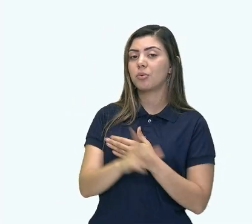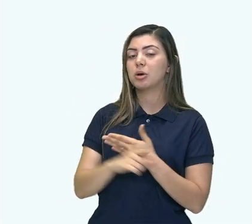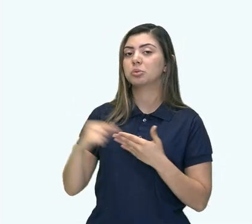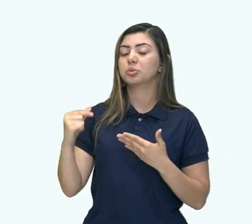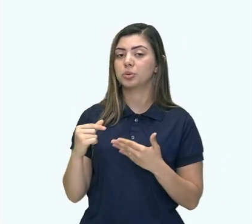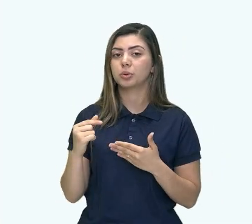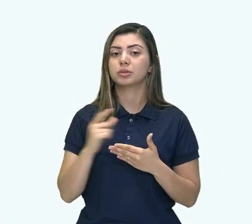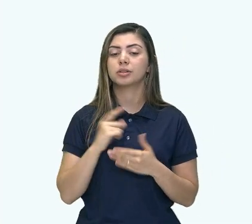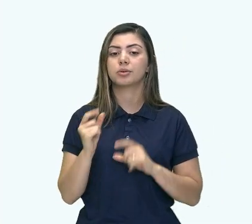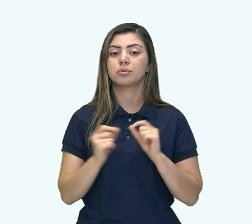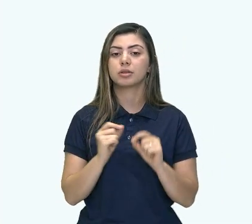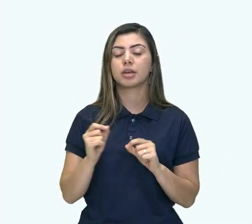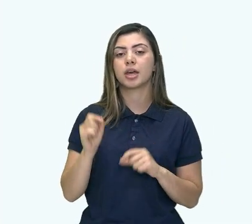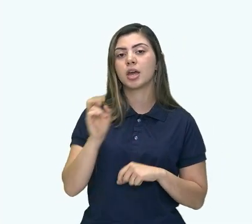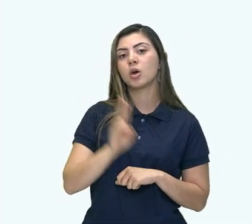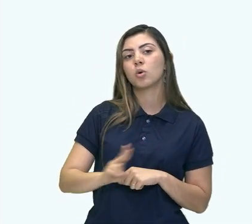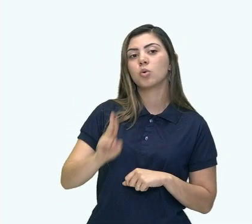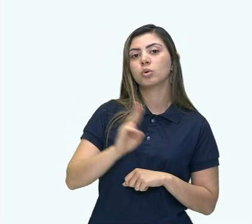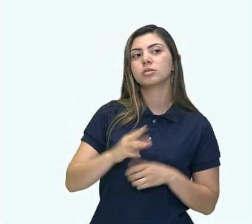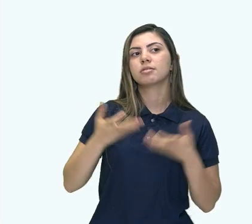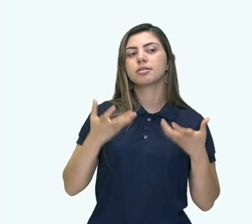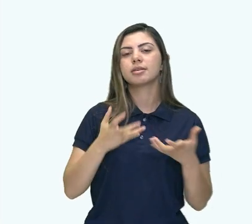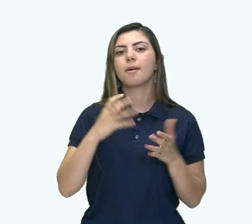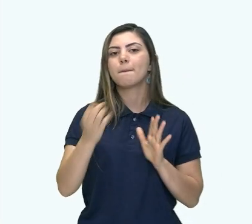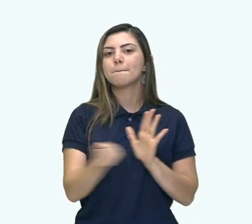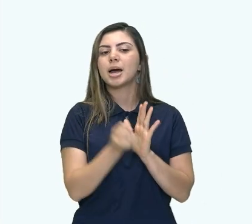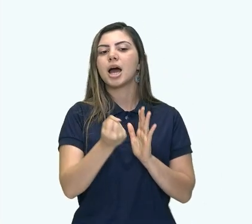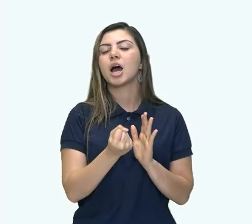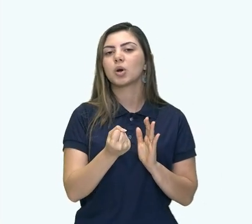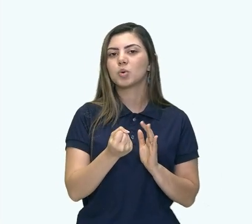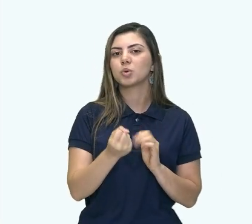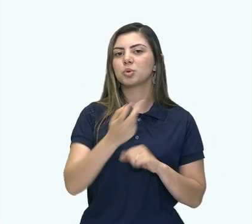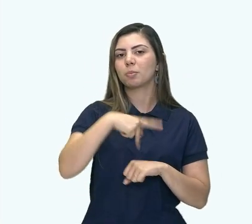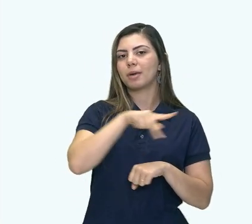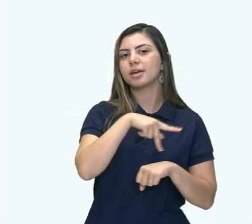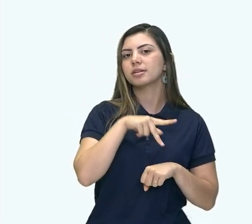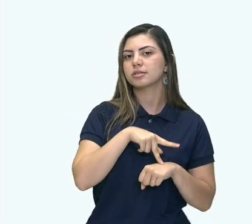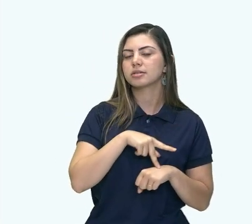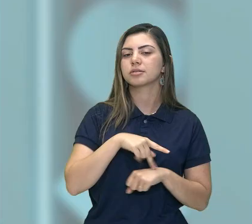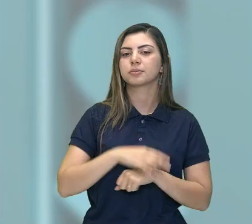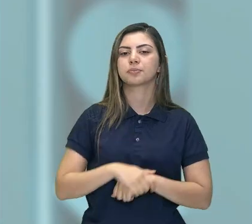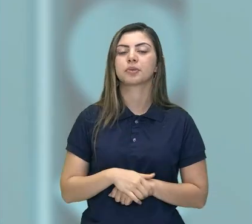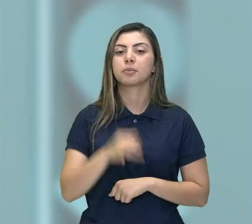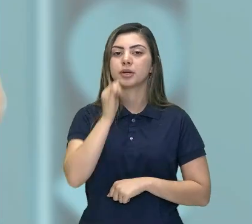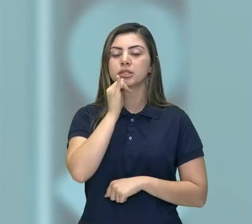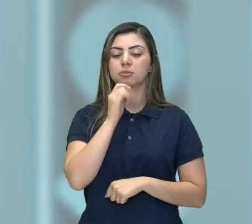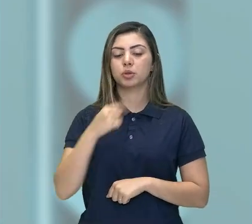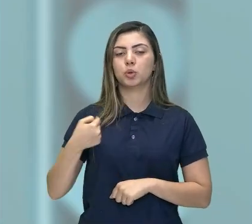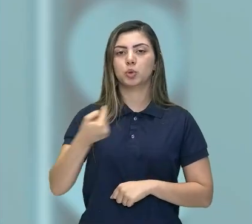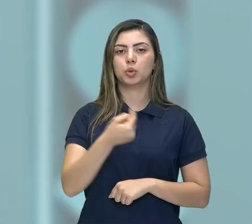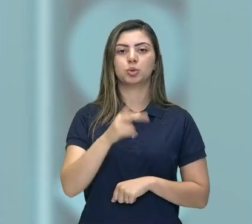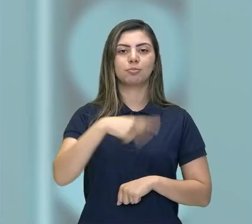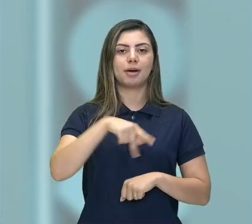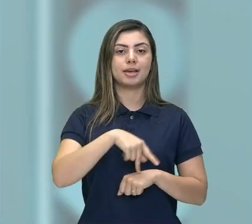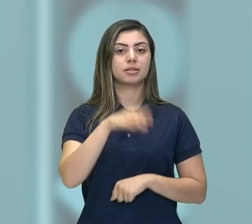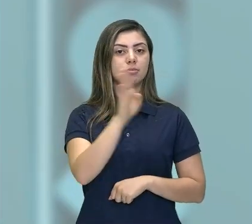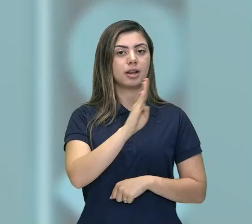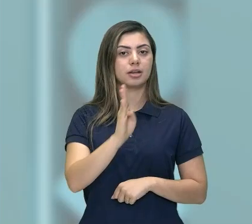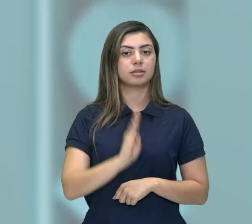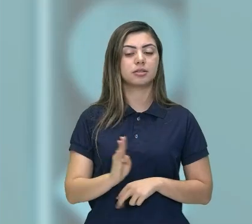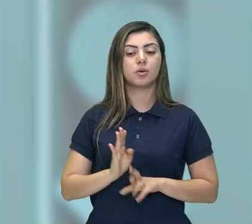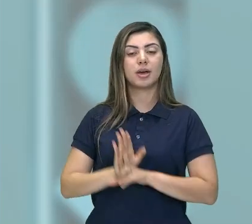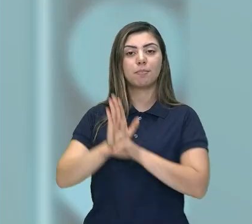essa ideologia de querer dizer assim, olha, nós temos um Brasil que está representado